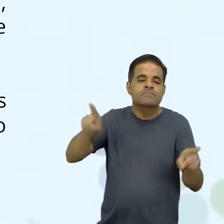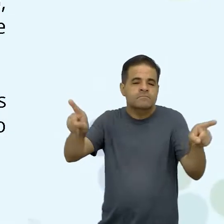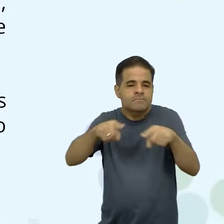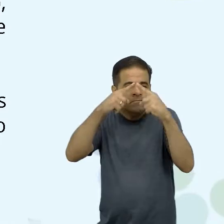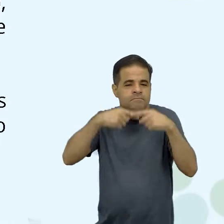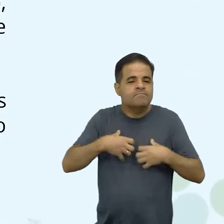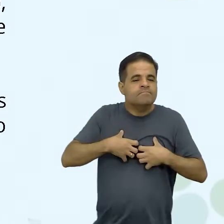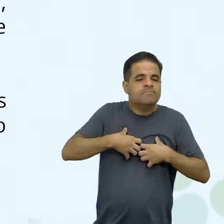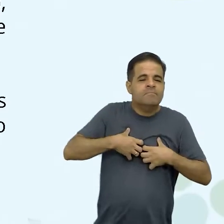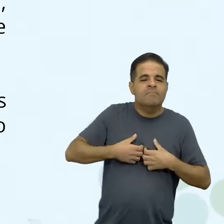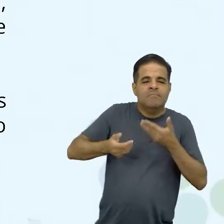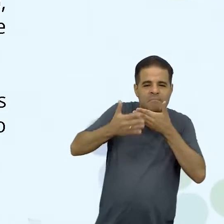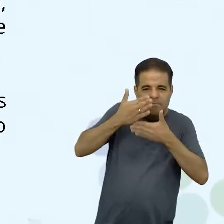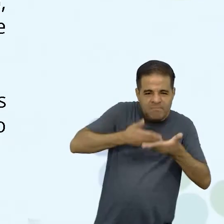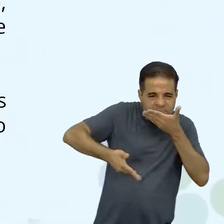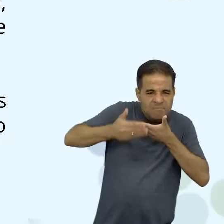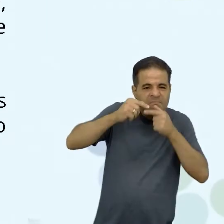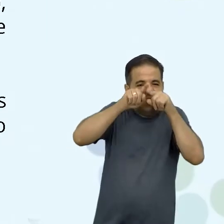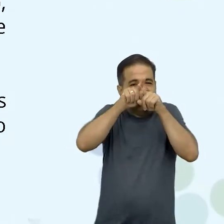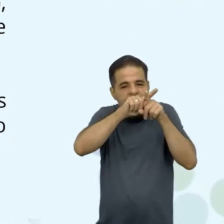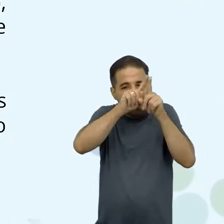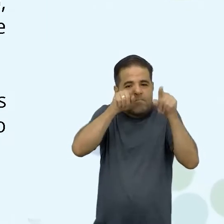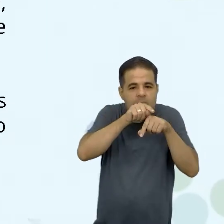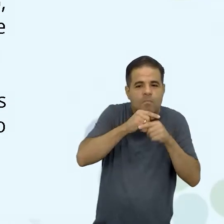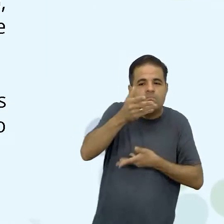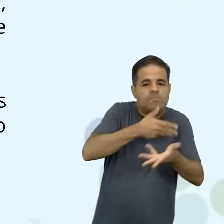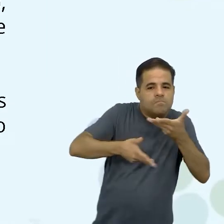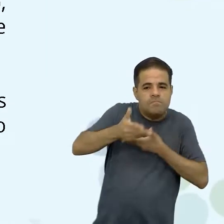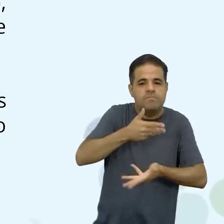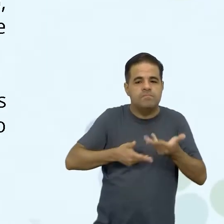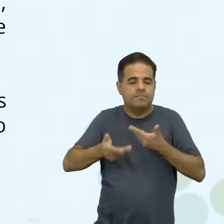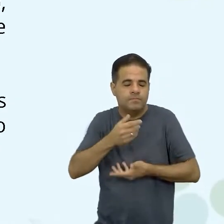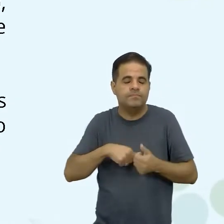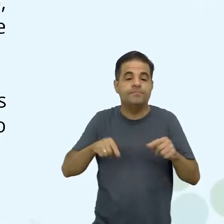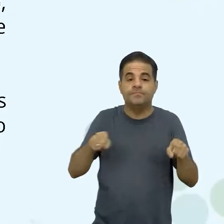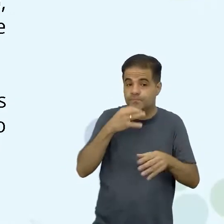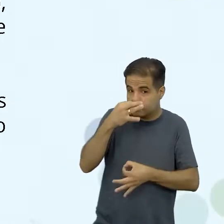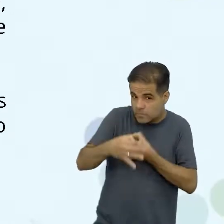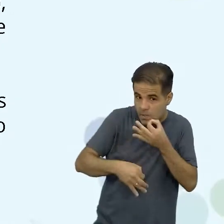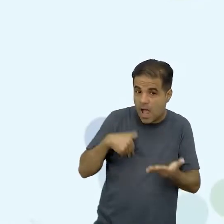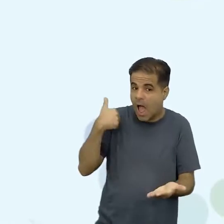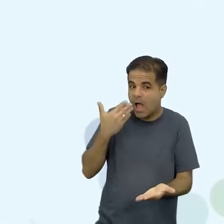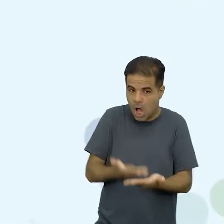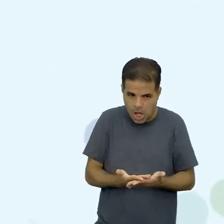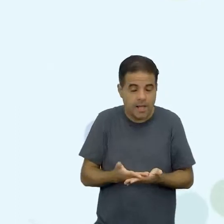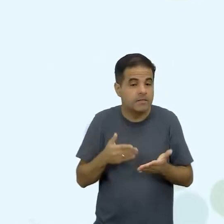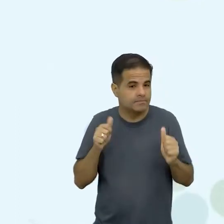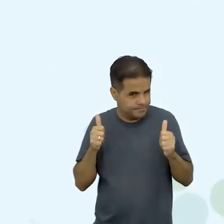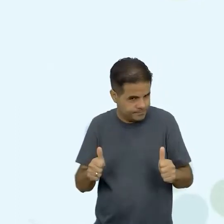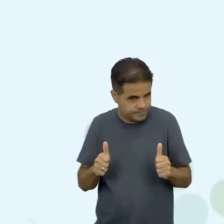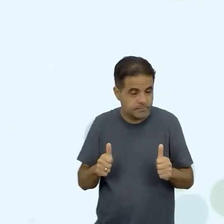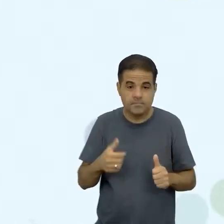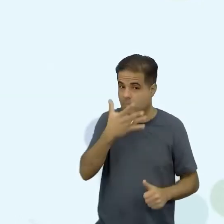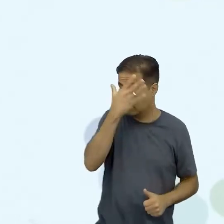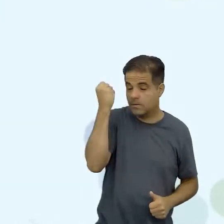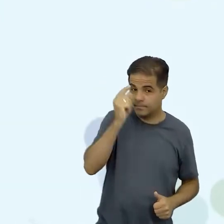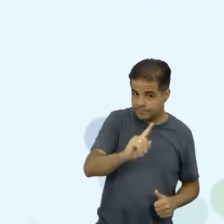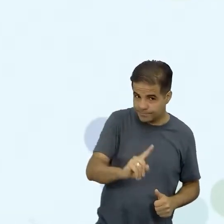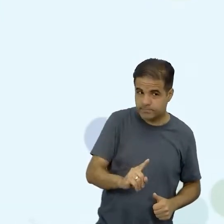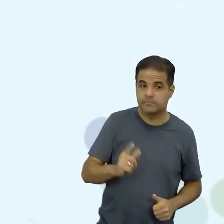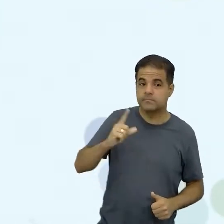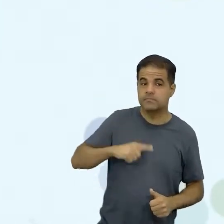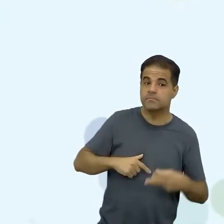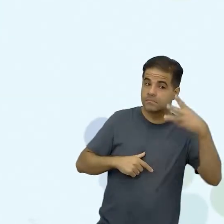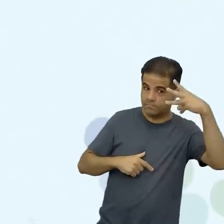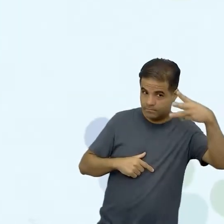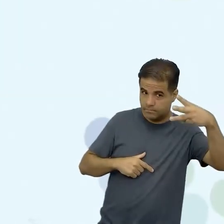suas impressões com a classe. Não se esqueça de relacioná-las com o que foi comentado até aqui, ok? Temos a